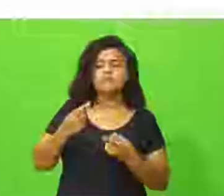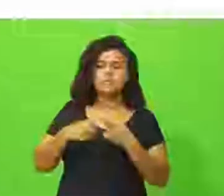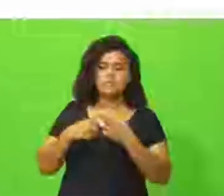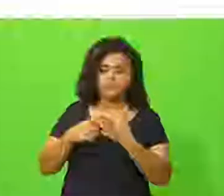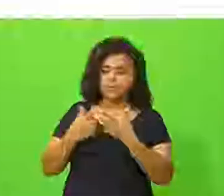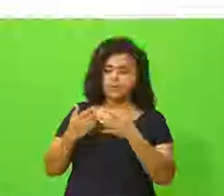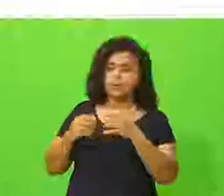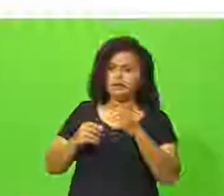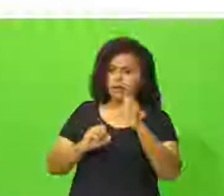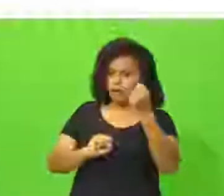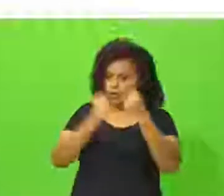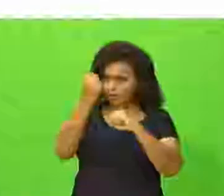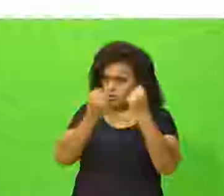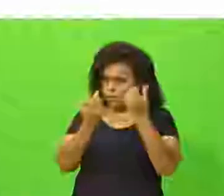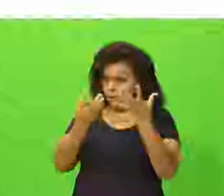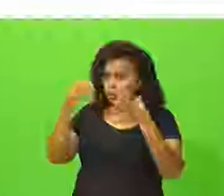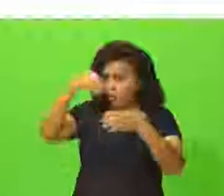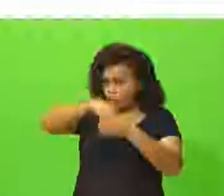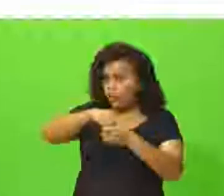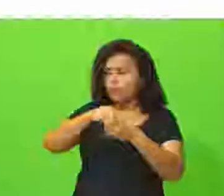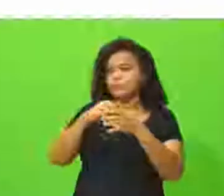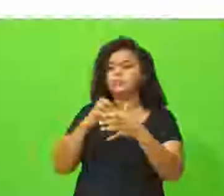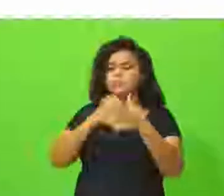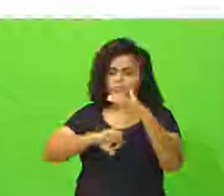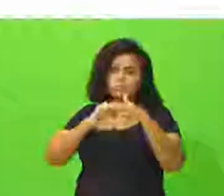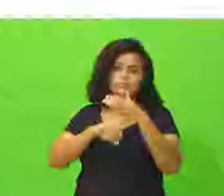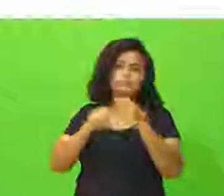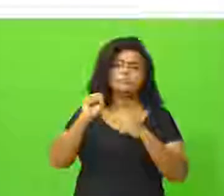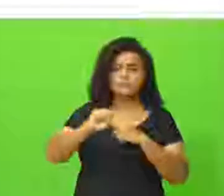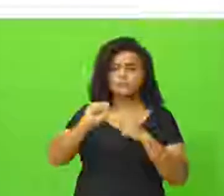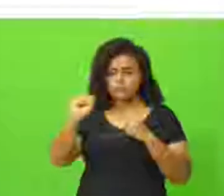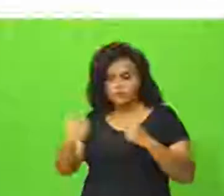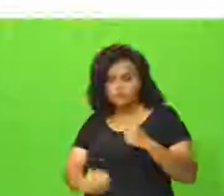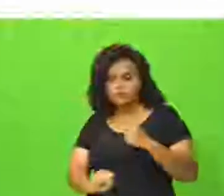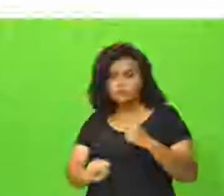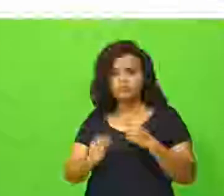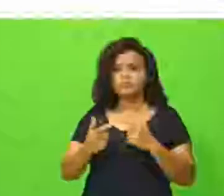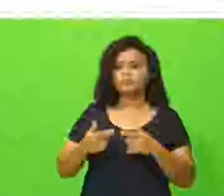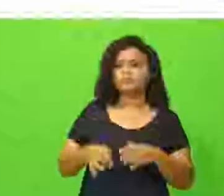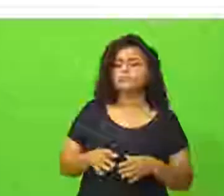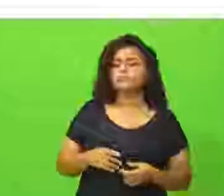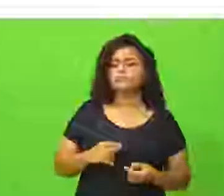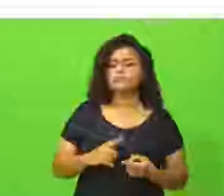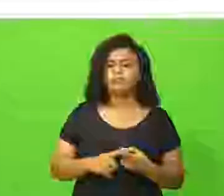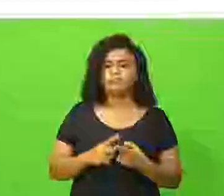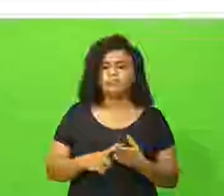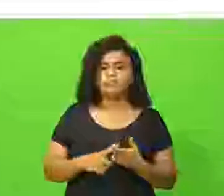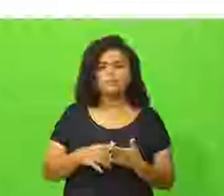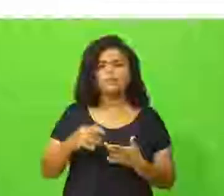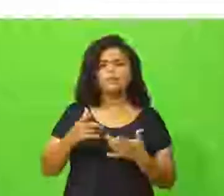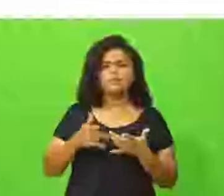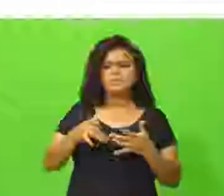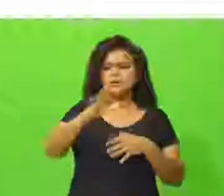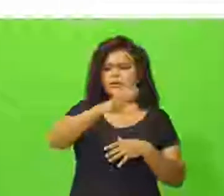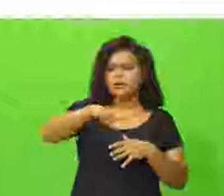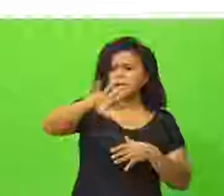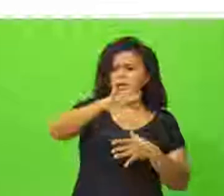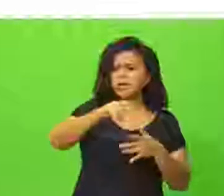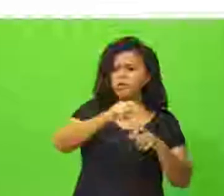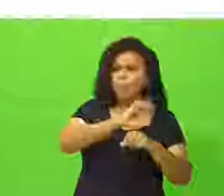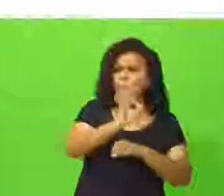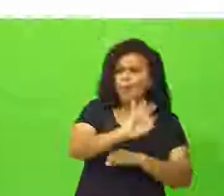industrial que está presente na região sudeste. Professor, estou vendo alguns vazios demográficos. Esses